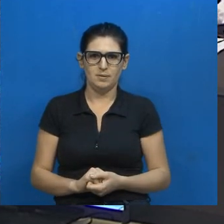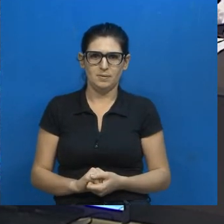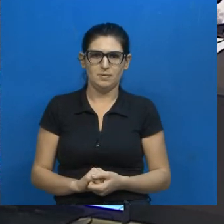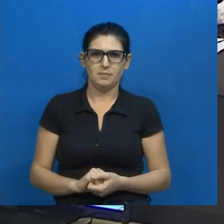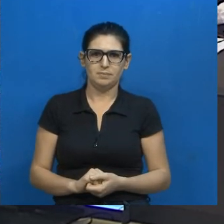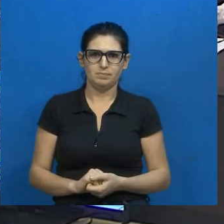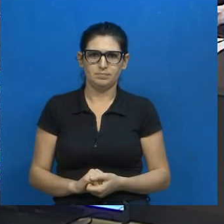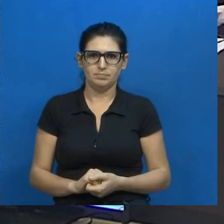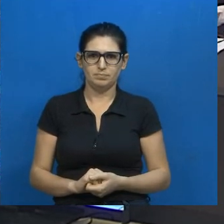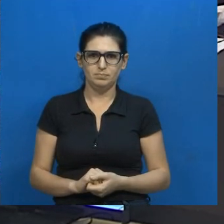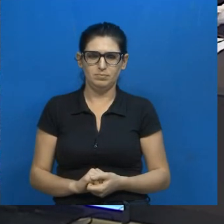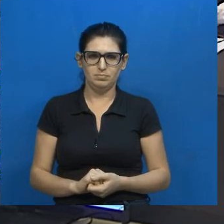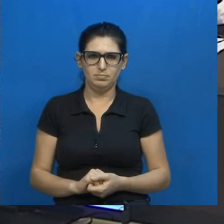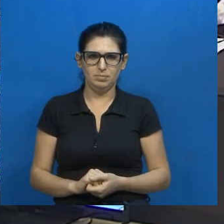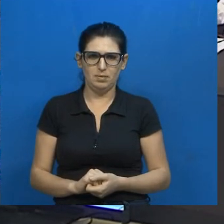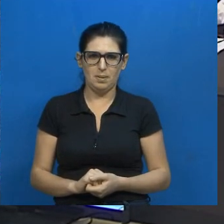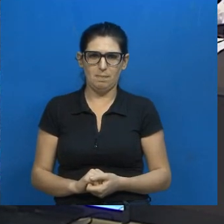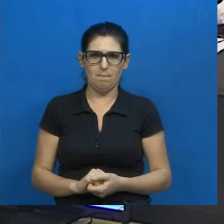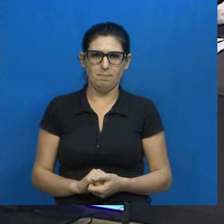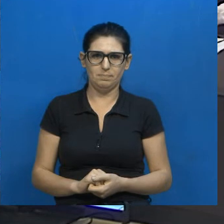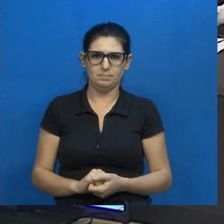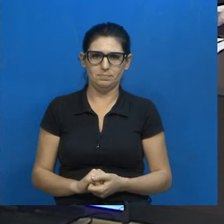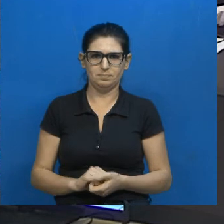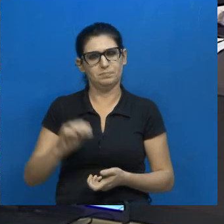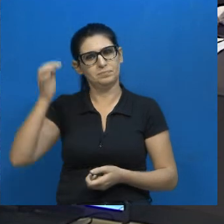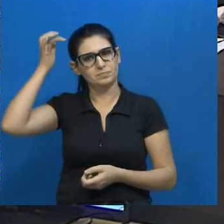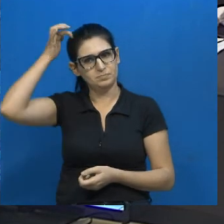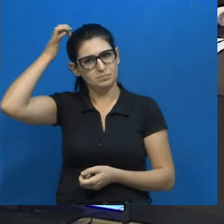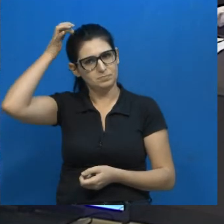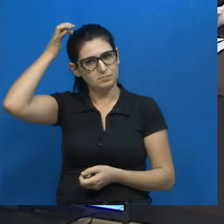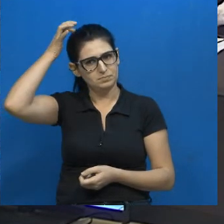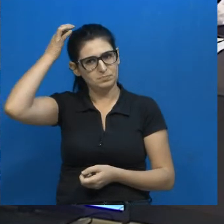Microfone para Gorete. Aqui.